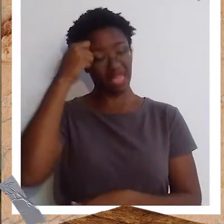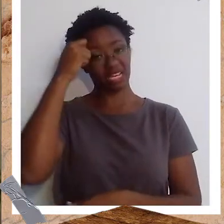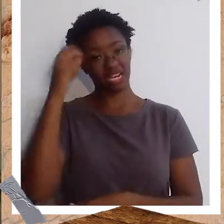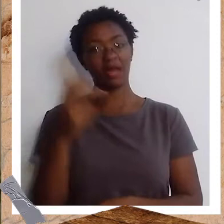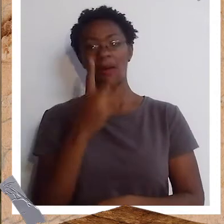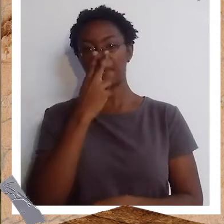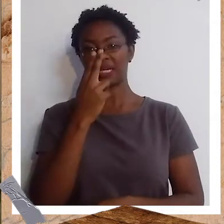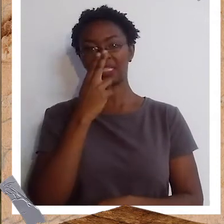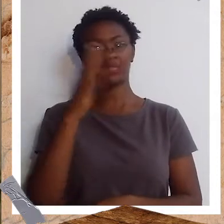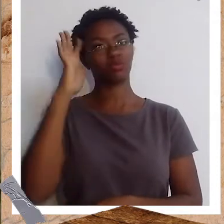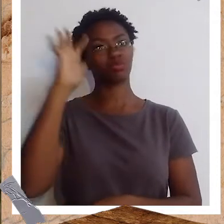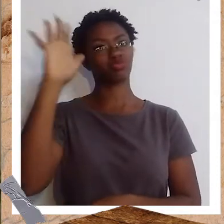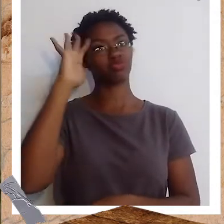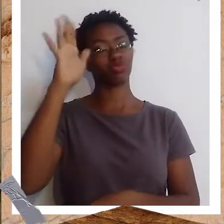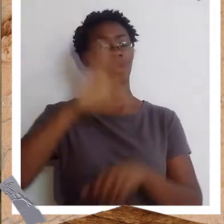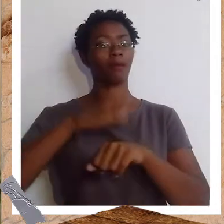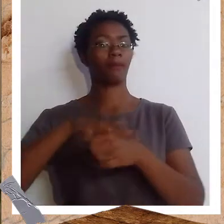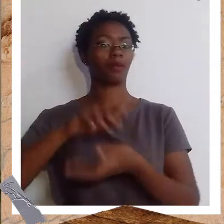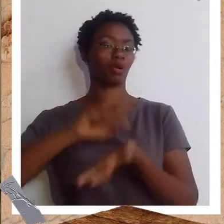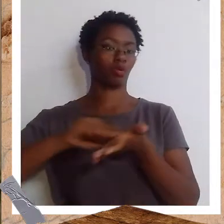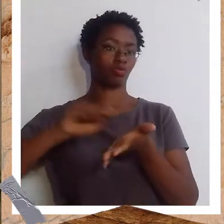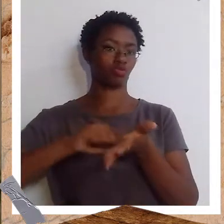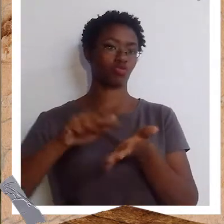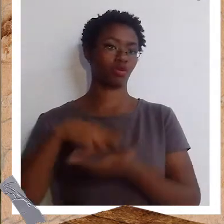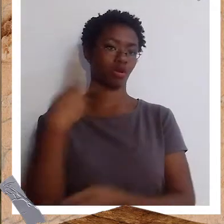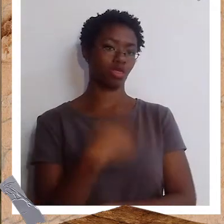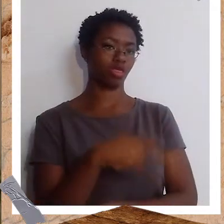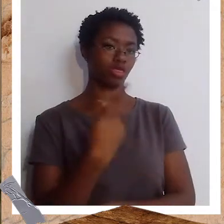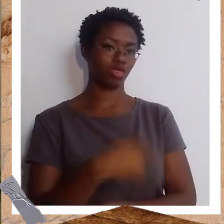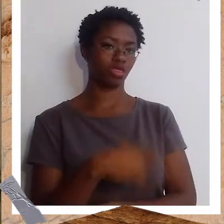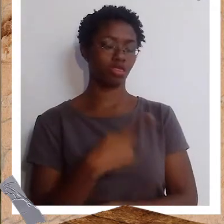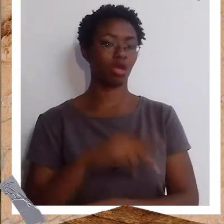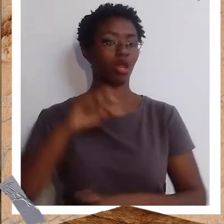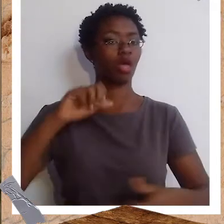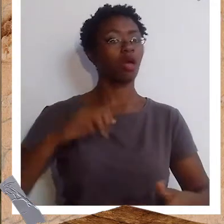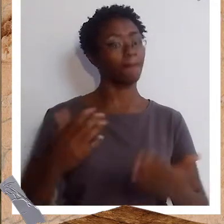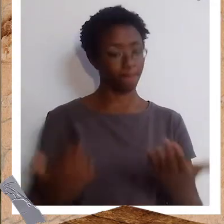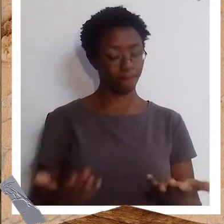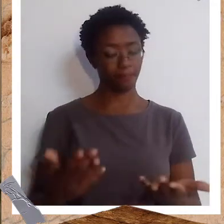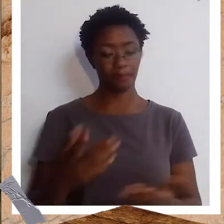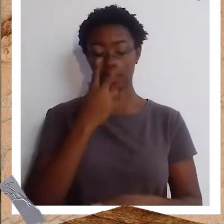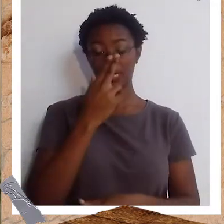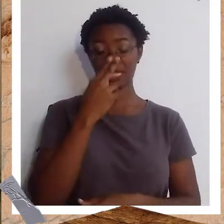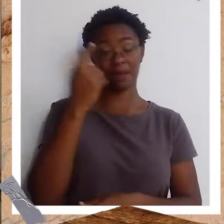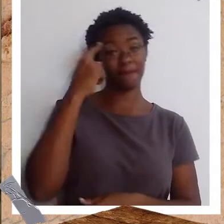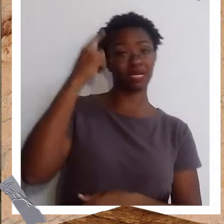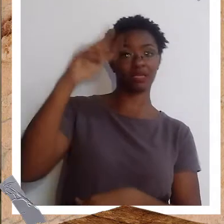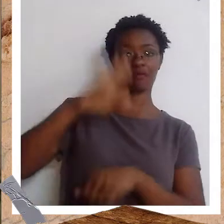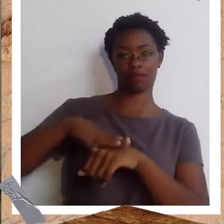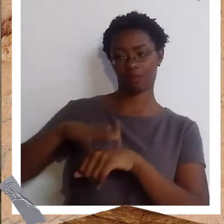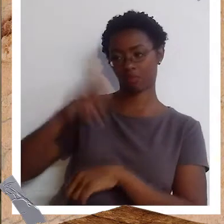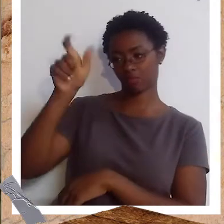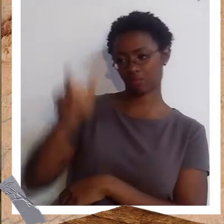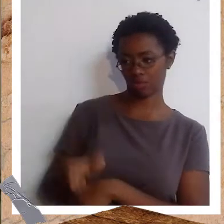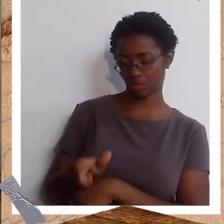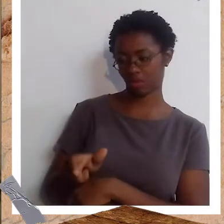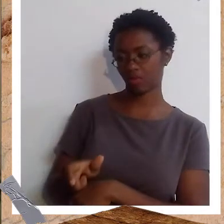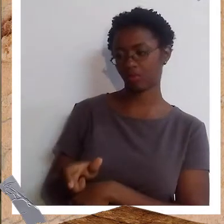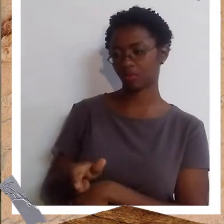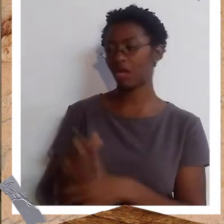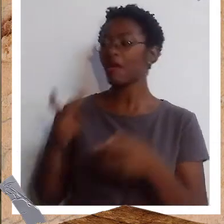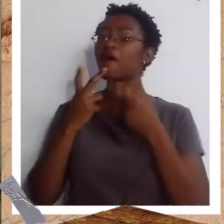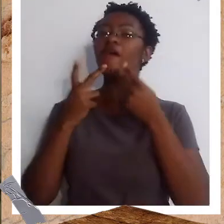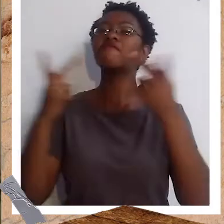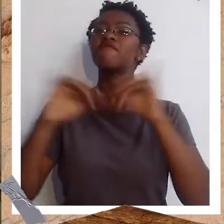matéria de reflexão da sua própria escrita, né? Ou seja, ao momento em que ela analisava sobre si mesma, né, e diga ao